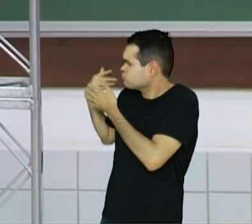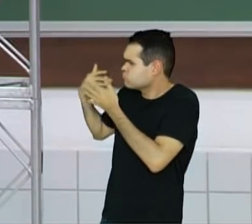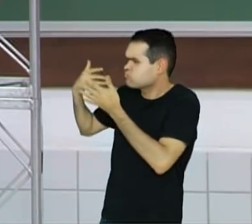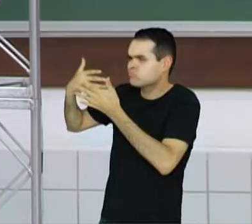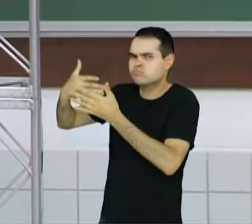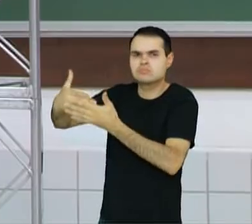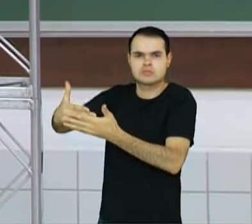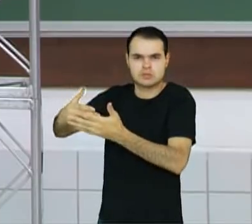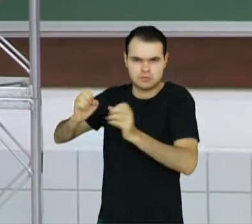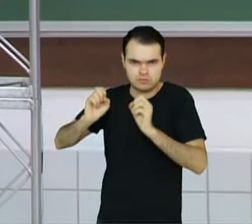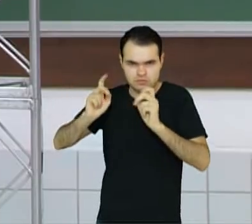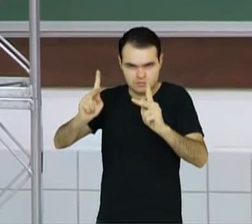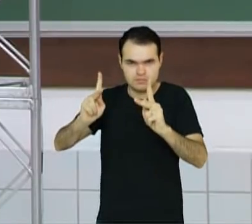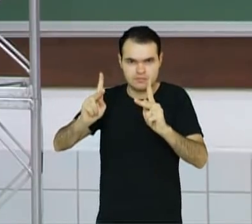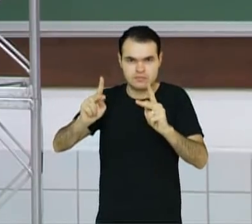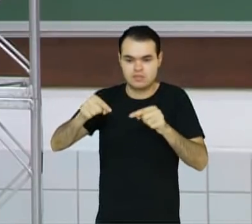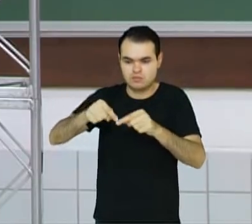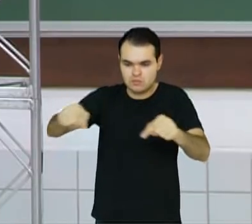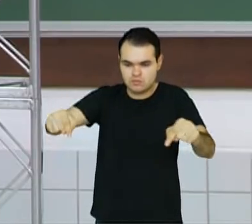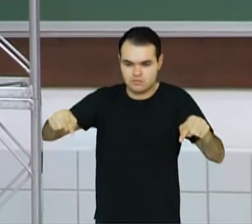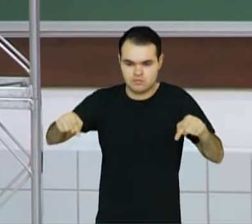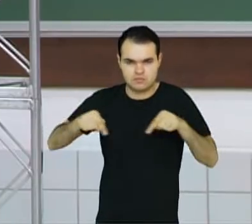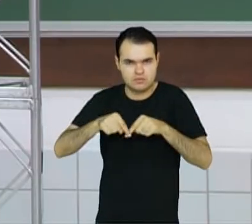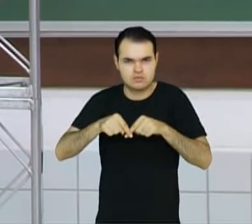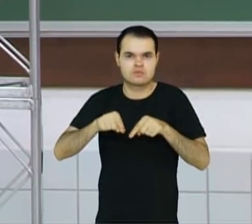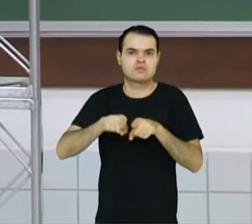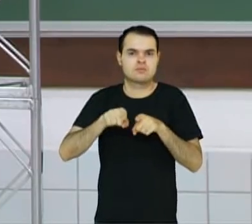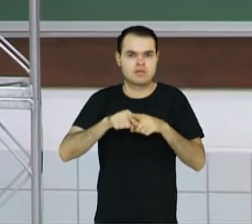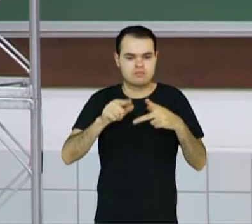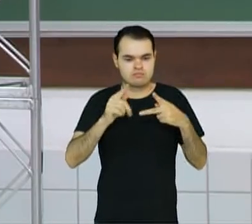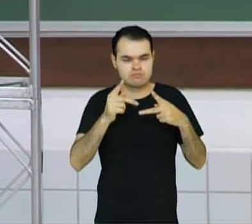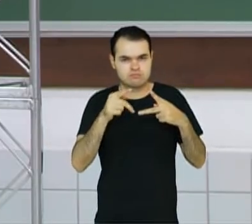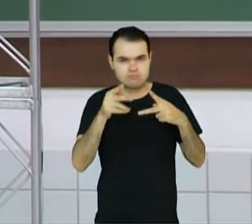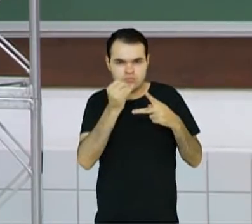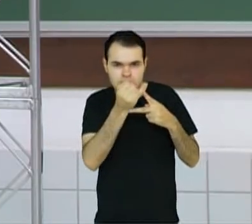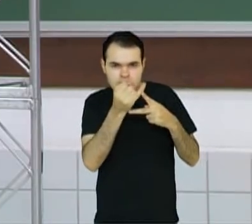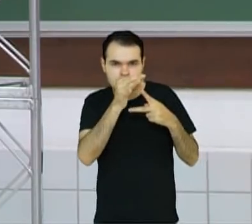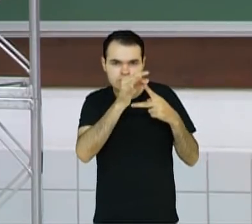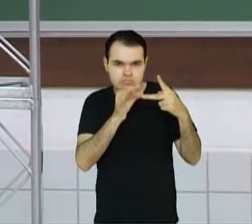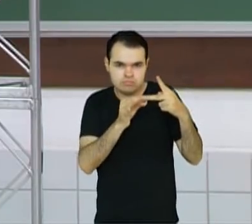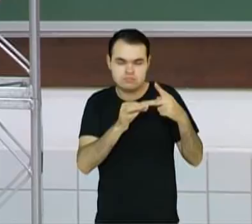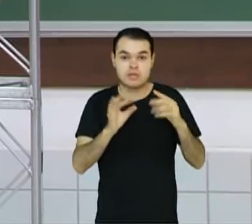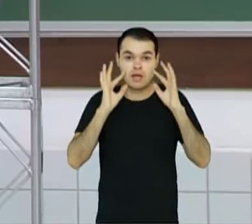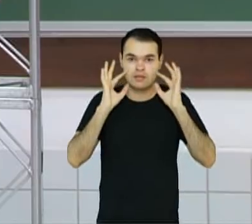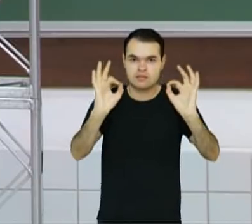de polígono, tá? Então é importante você estar atento com o que nós vamos fazer, beleza?